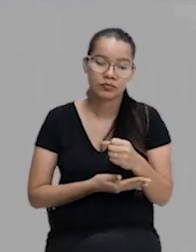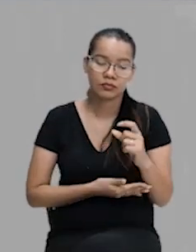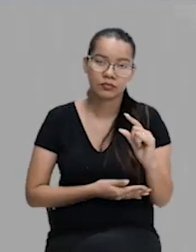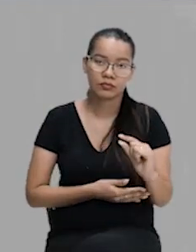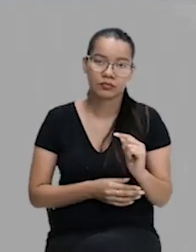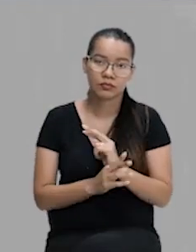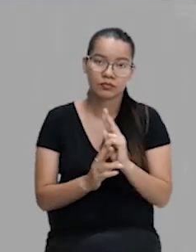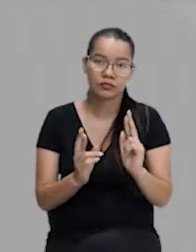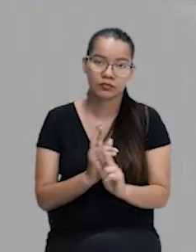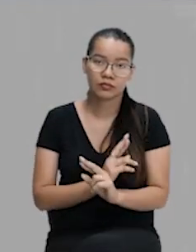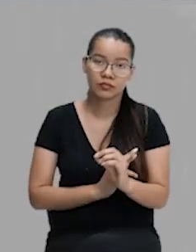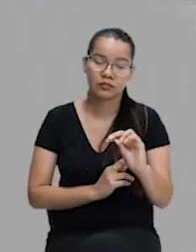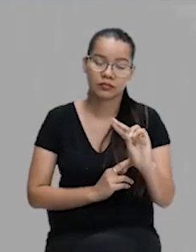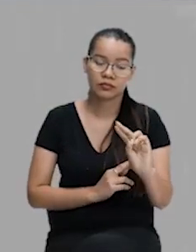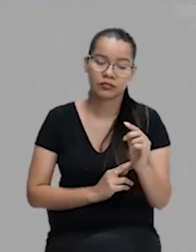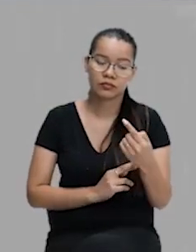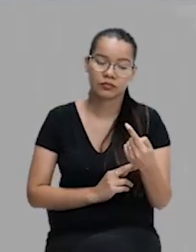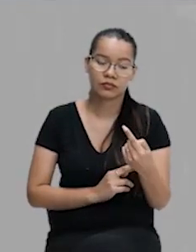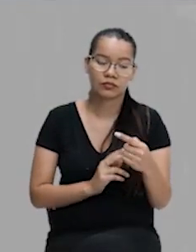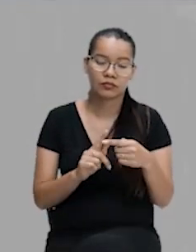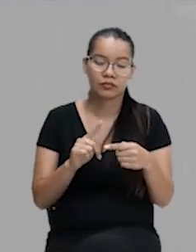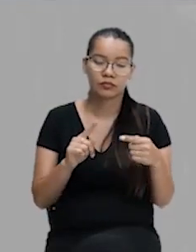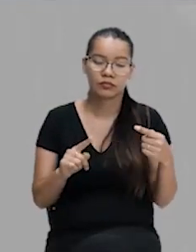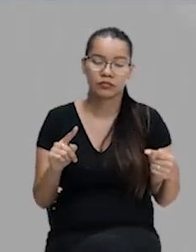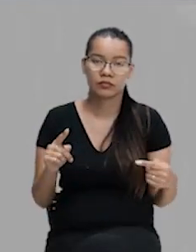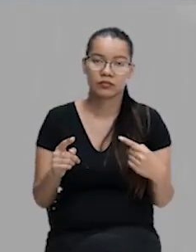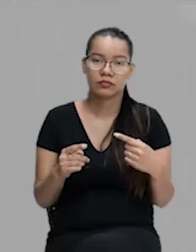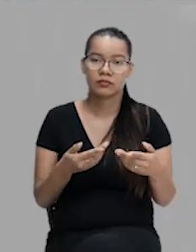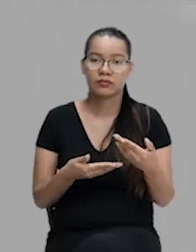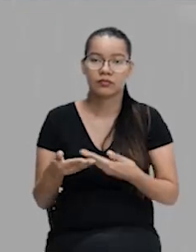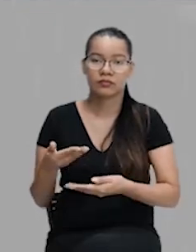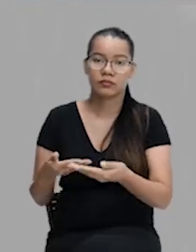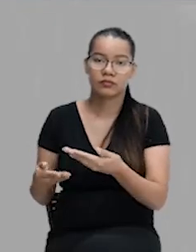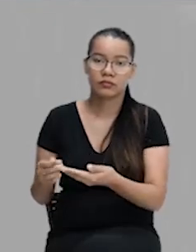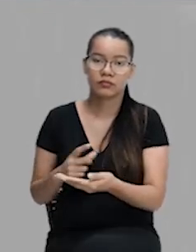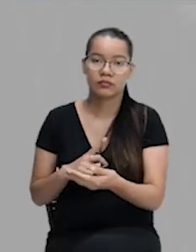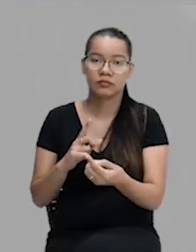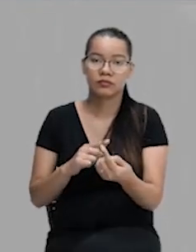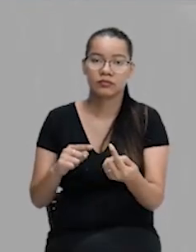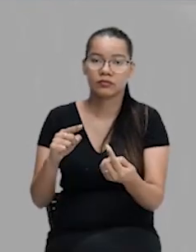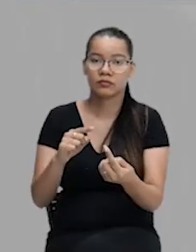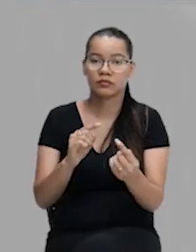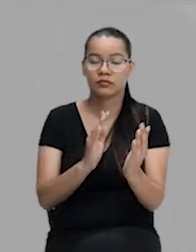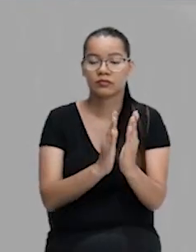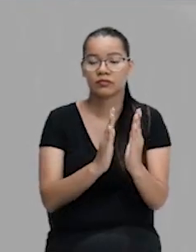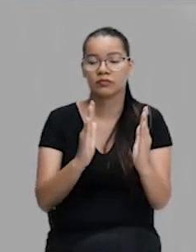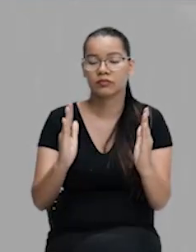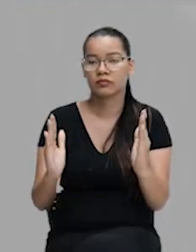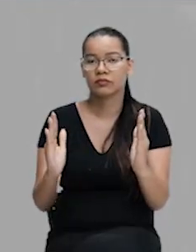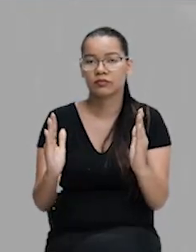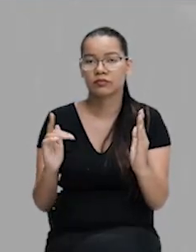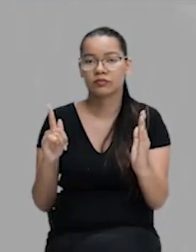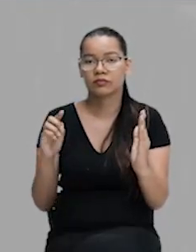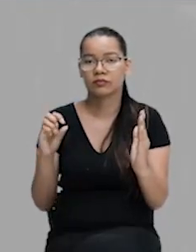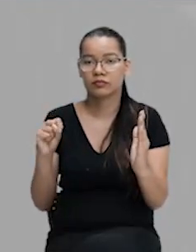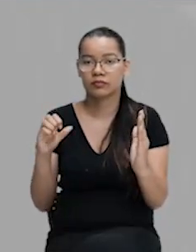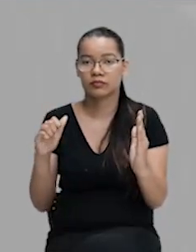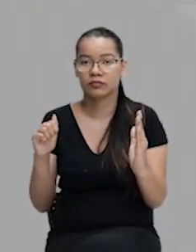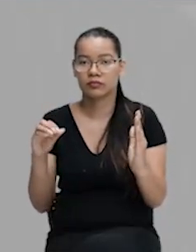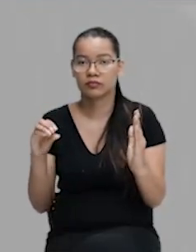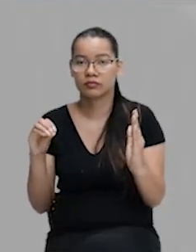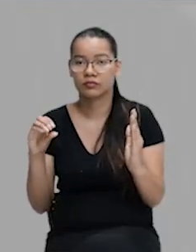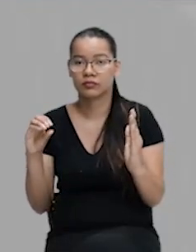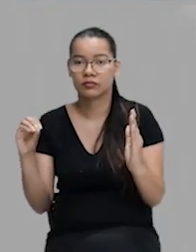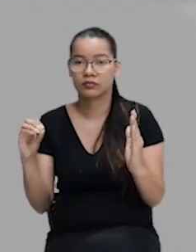produtos seja mais volátil, ou seja, tem a tendência de passar para o estado gasoso, ou então menos